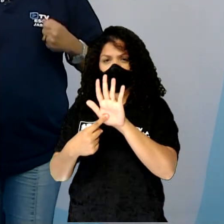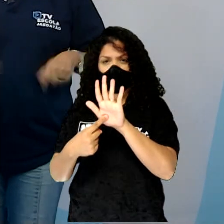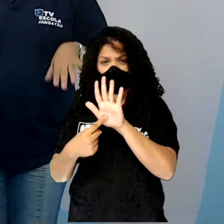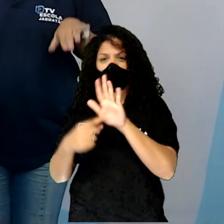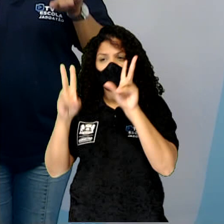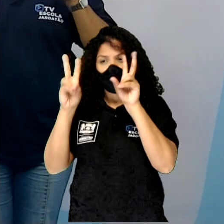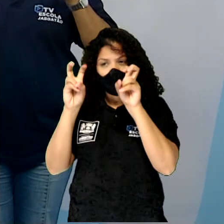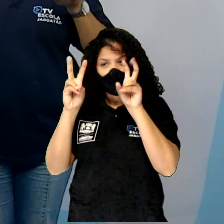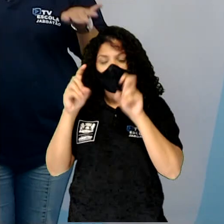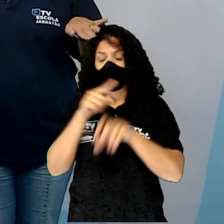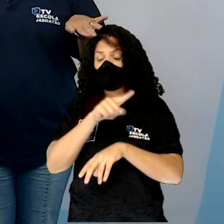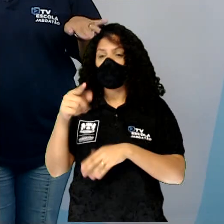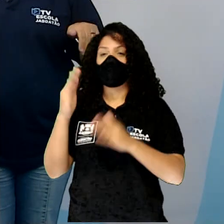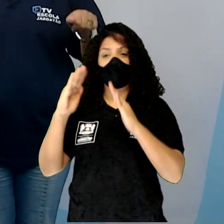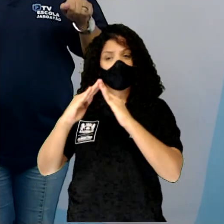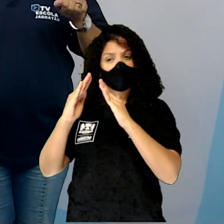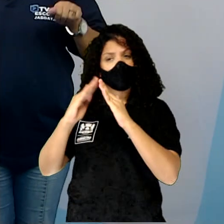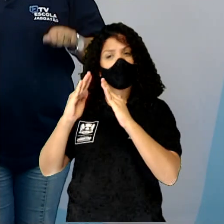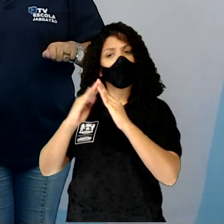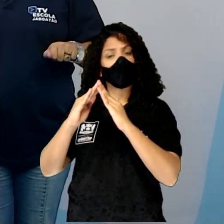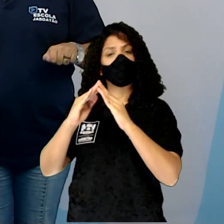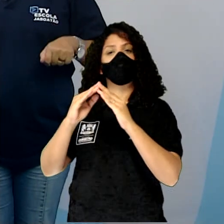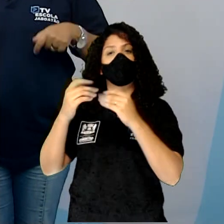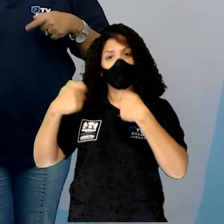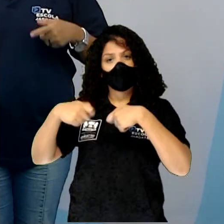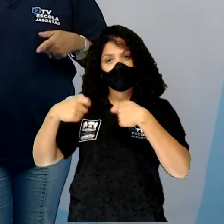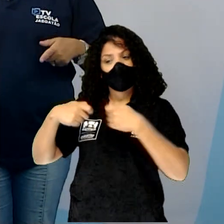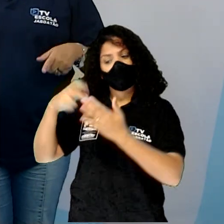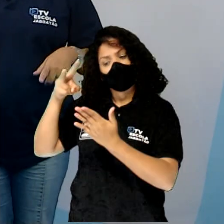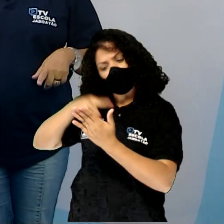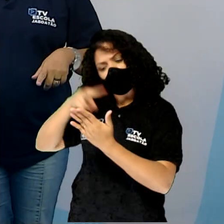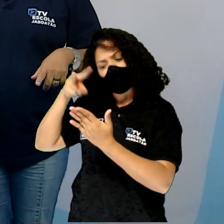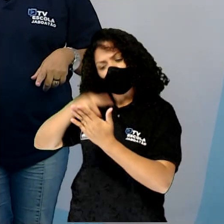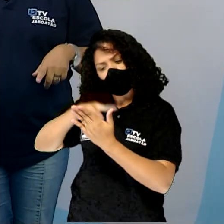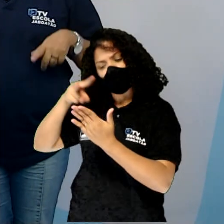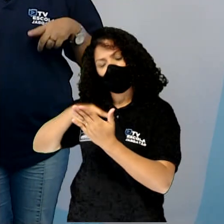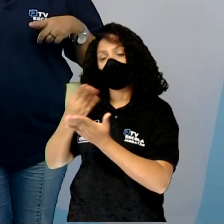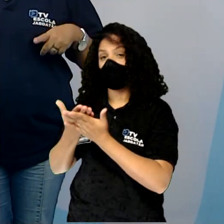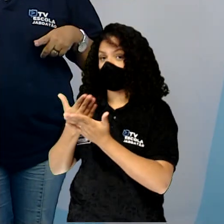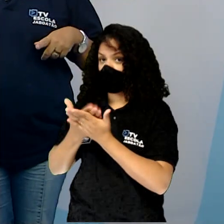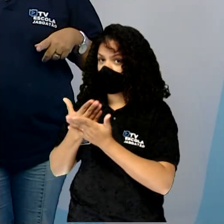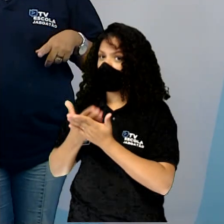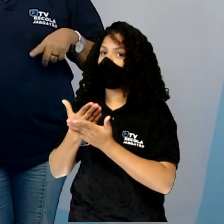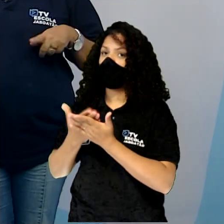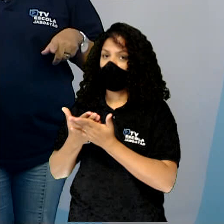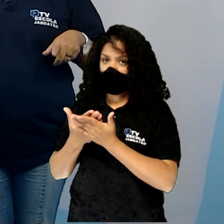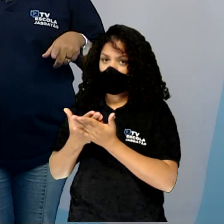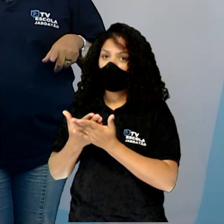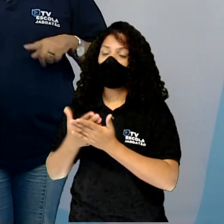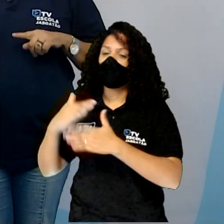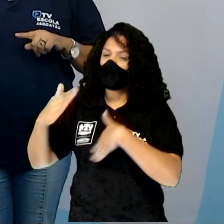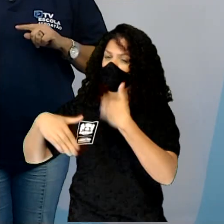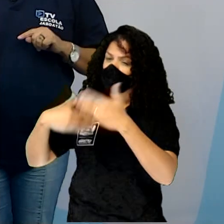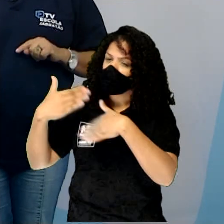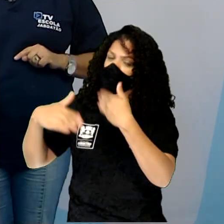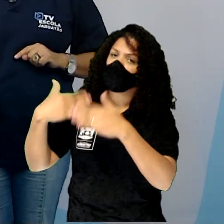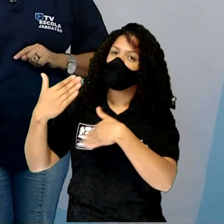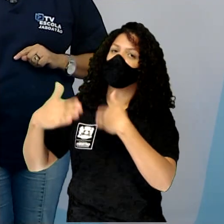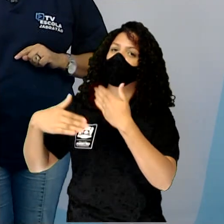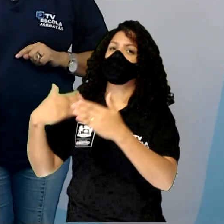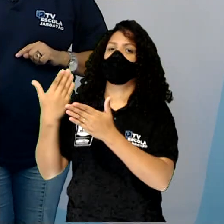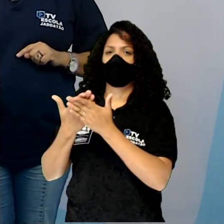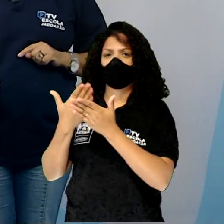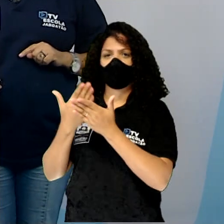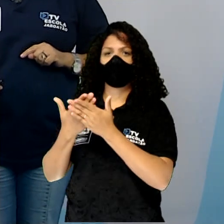casa, né, escolher um cantinho, sentar e se debruçar no estudo, porque cada vez mais, sempre, o estudo é